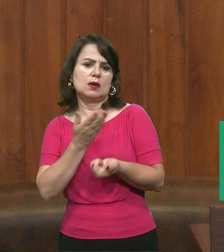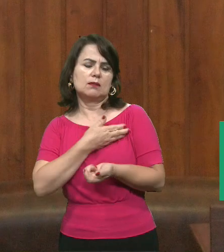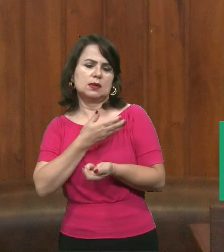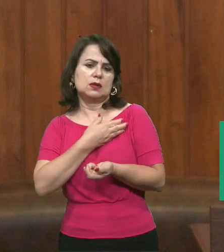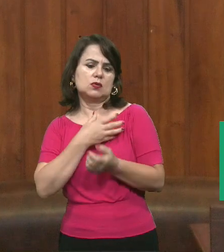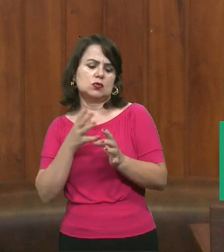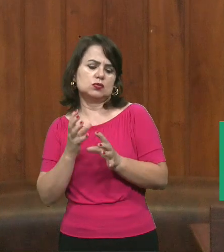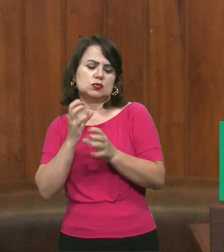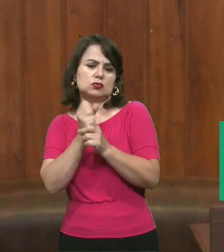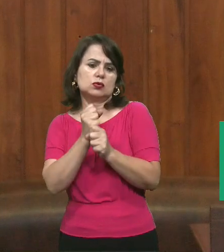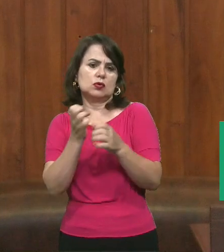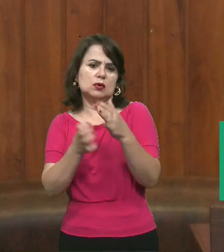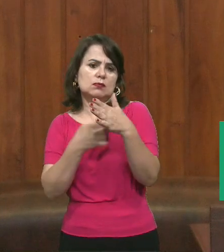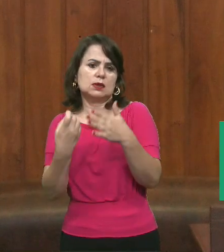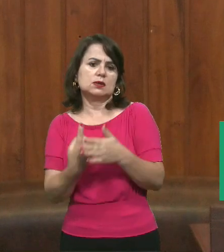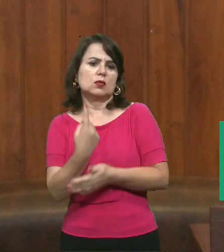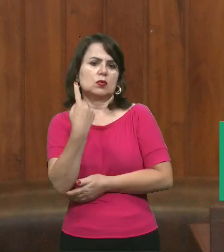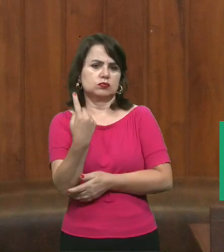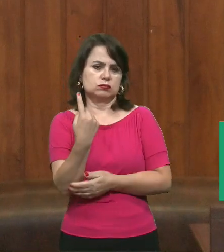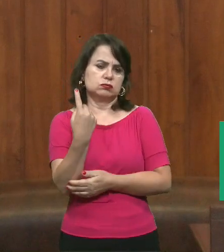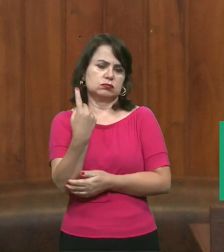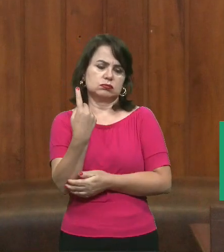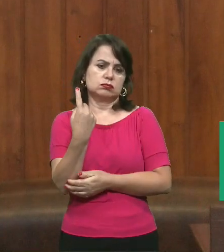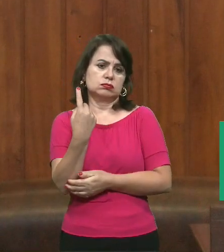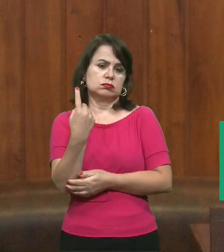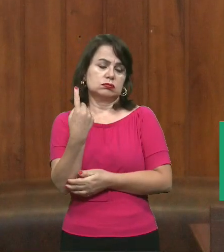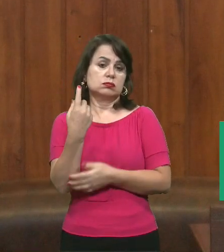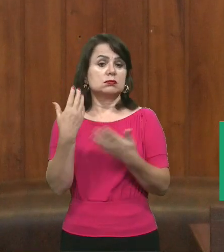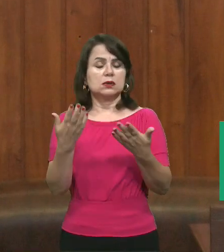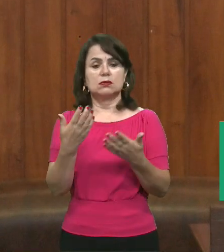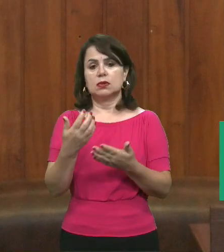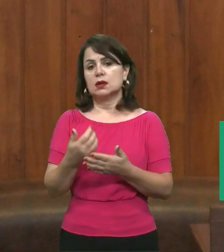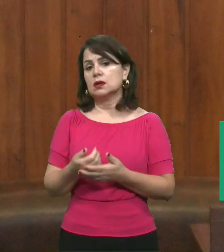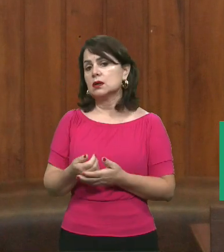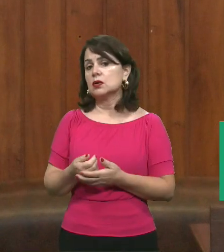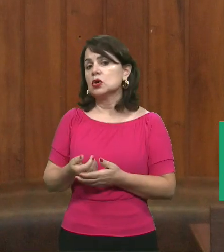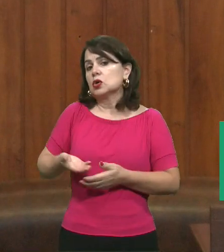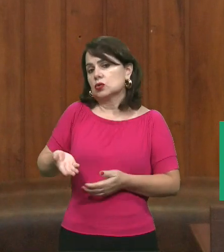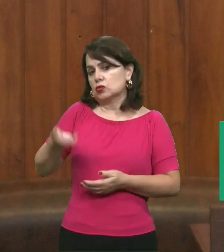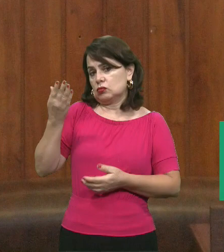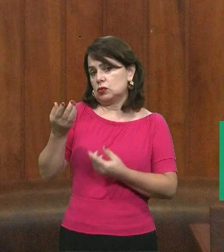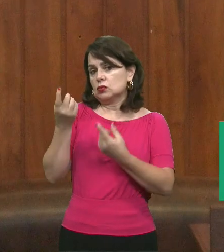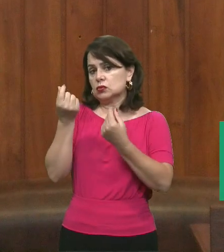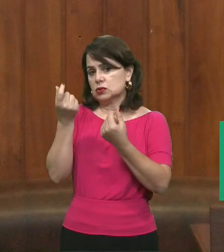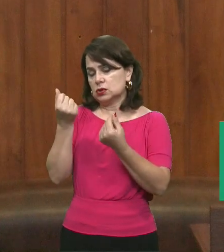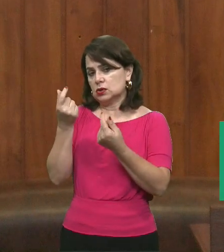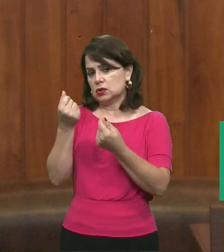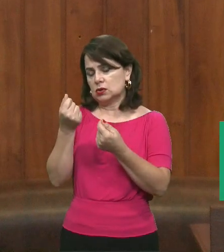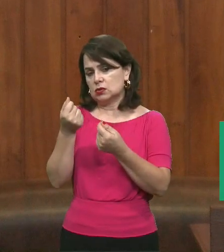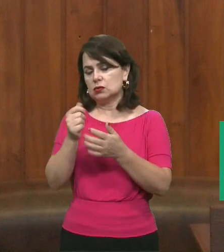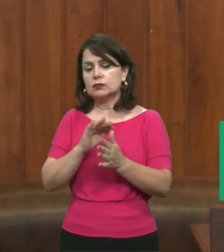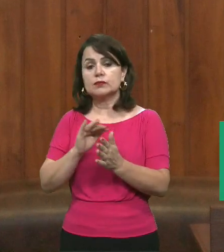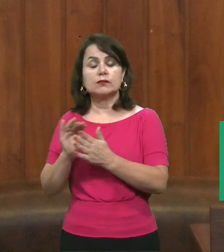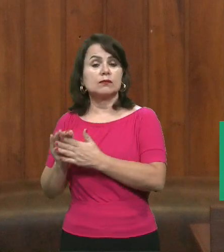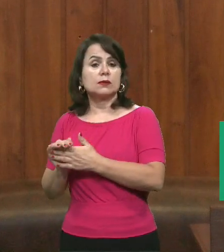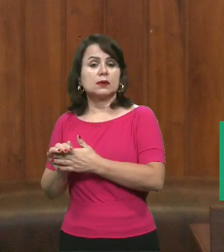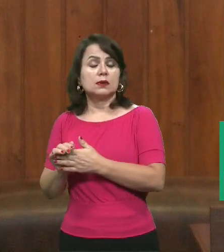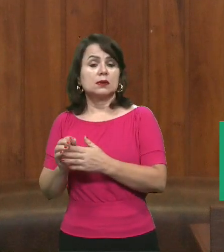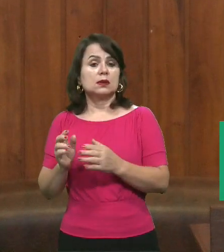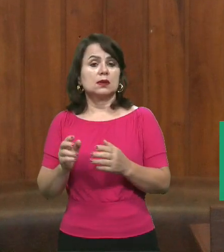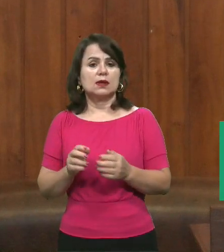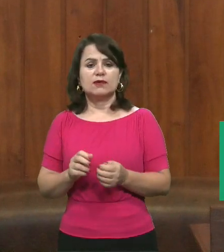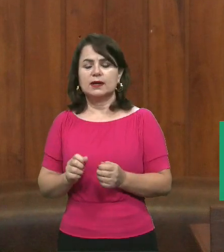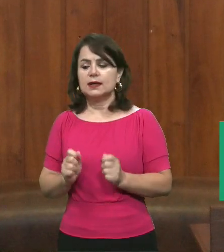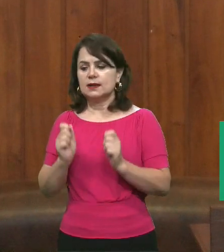Talentec. Houve ajustes para não haver concorrência entre as empresas. Câmara Municipal de Varé